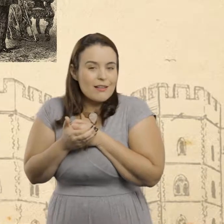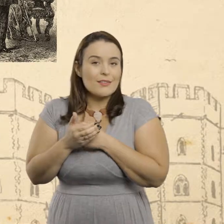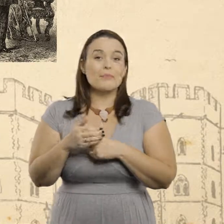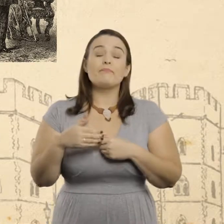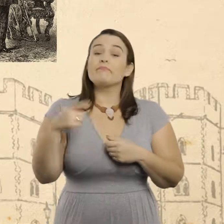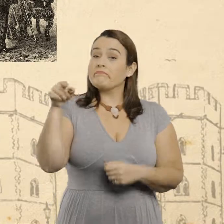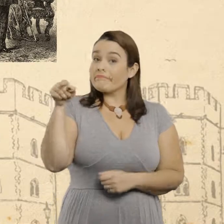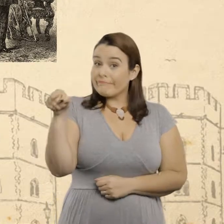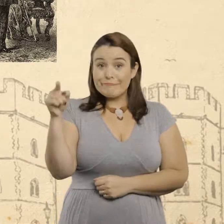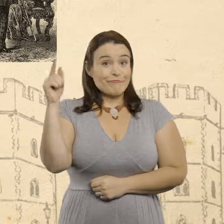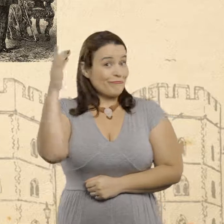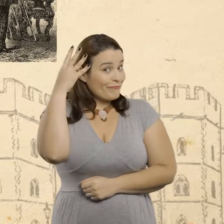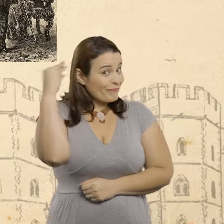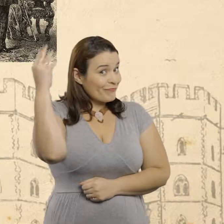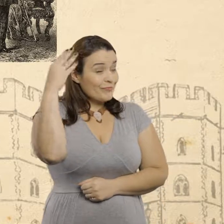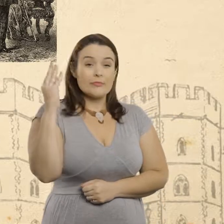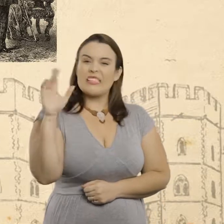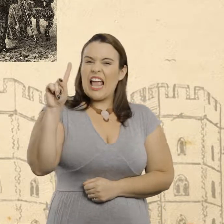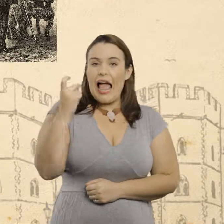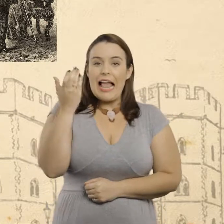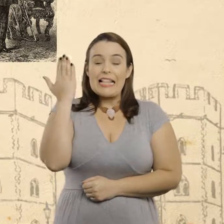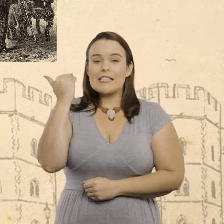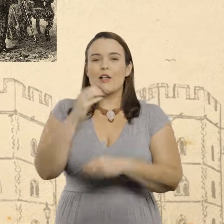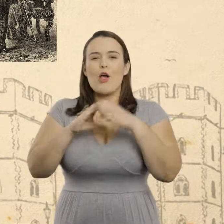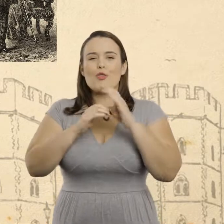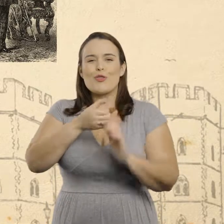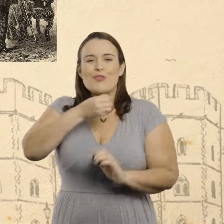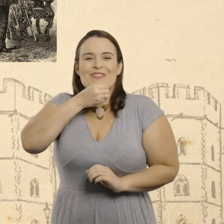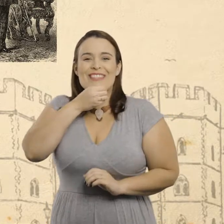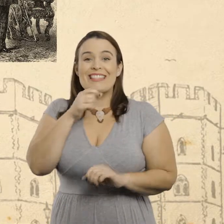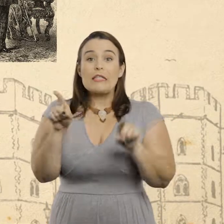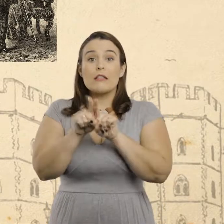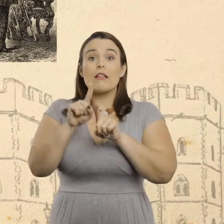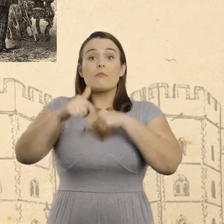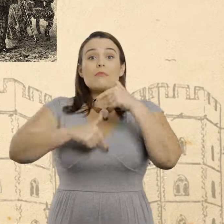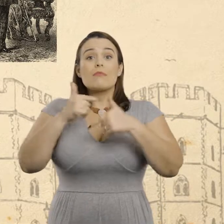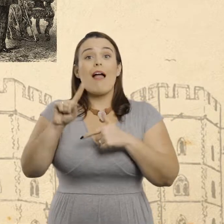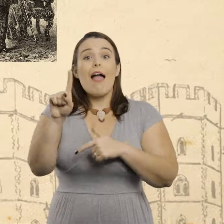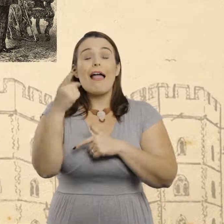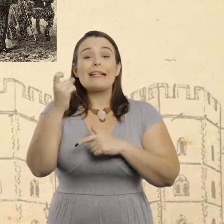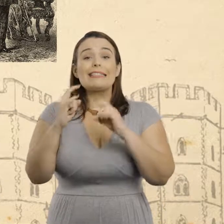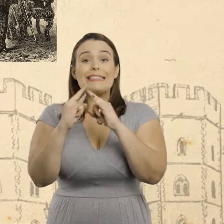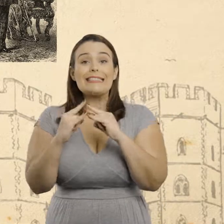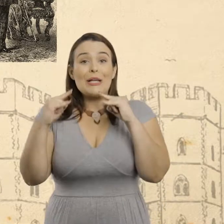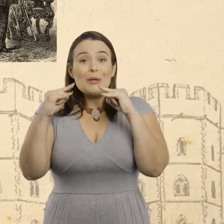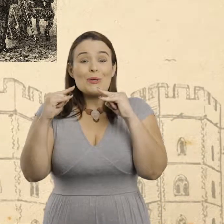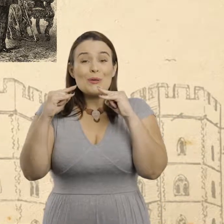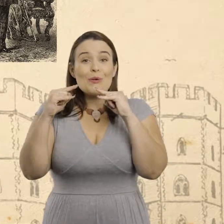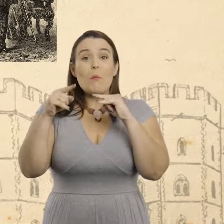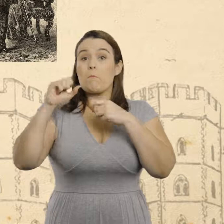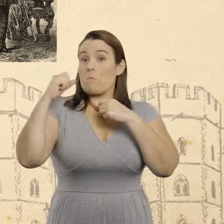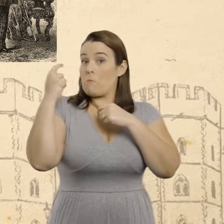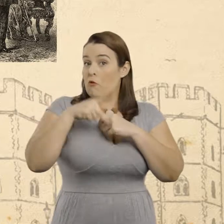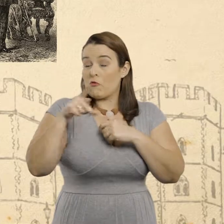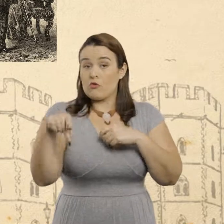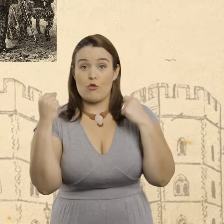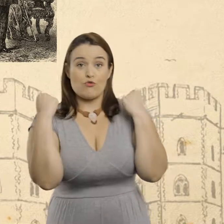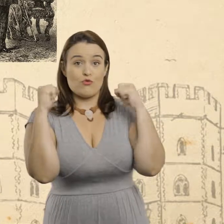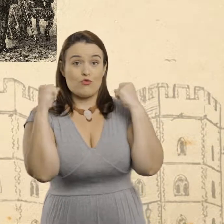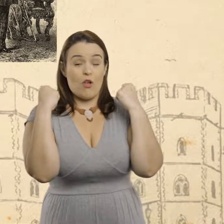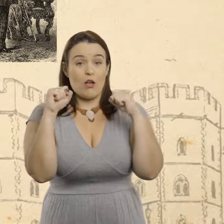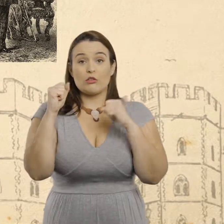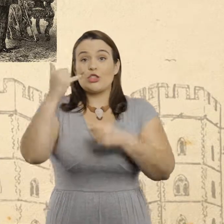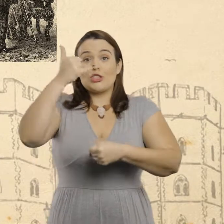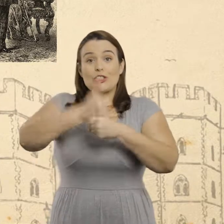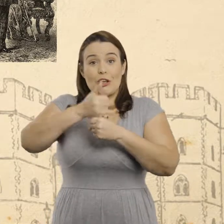situações difíceis. Jean Passepartout já tinha sido cantor e artista de circo. Foi também professor de ginástica